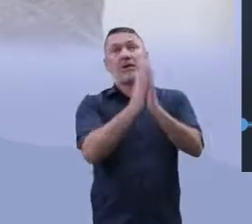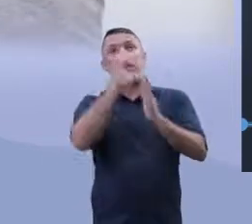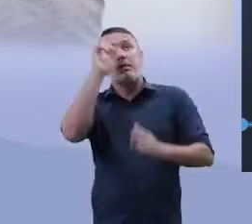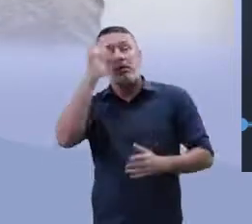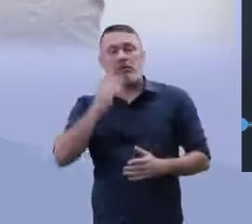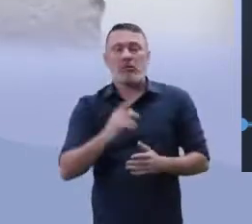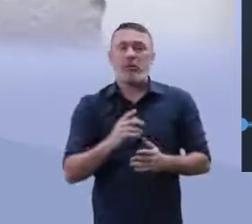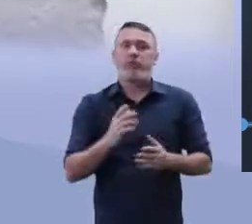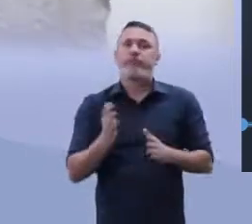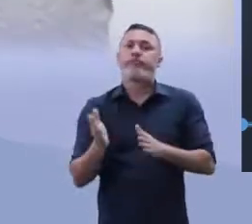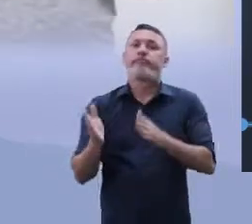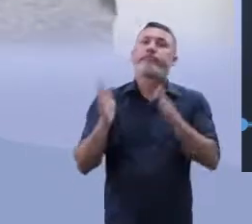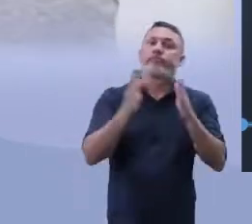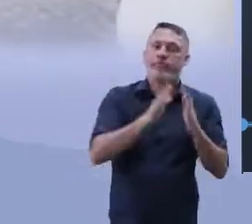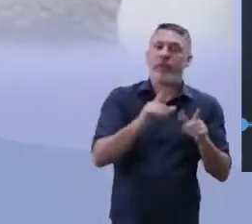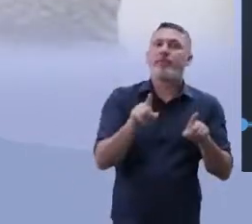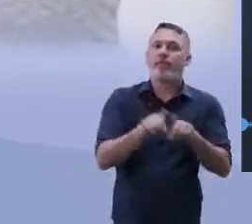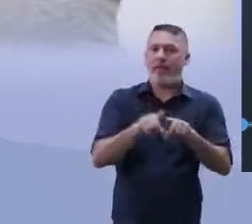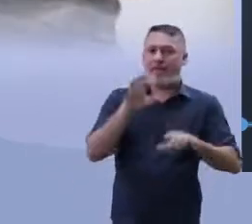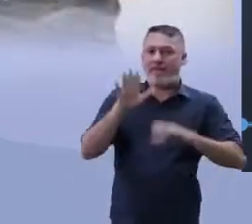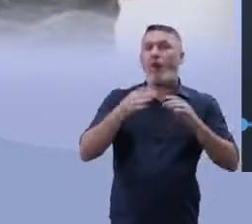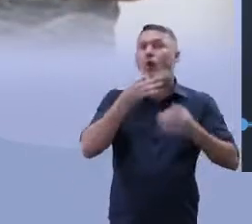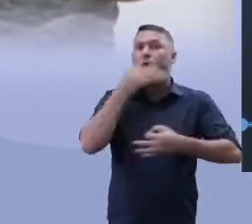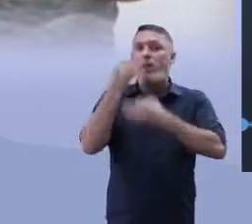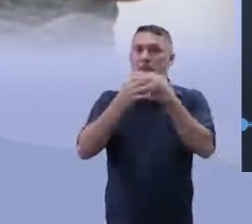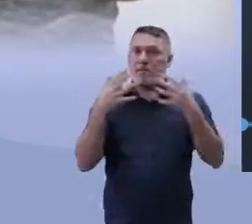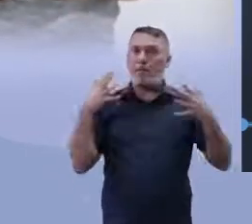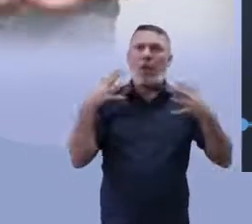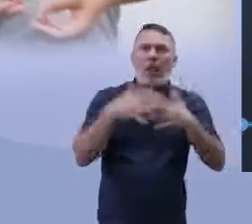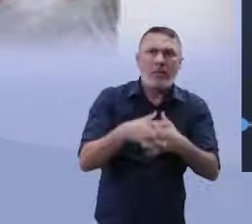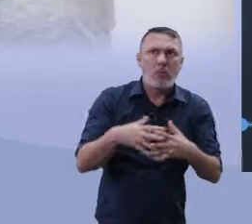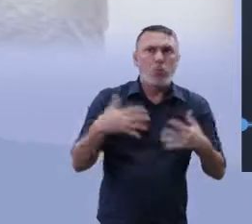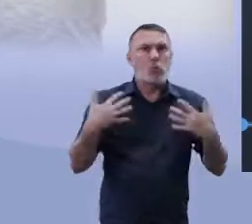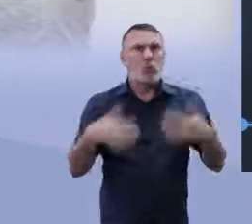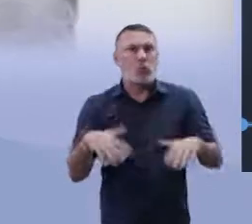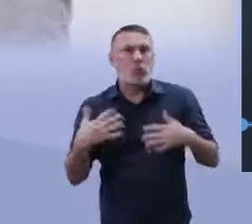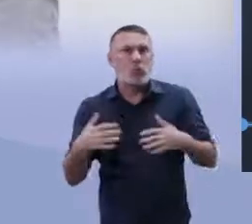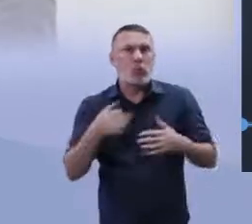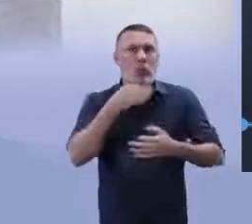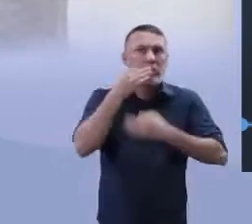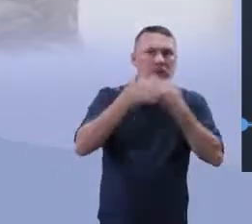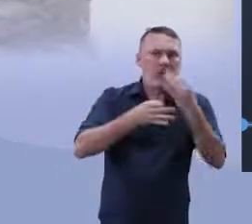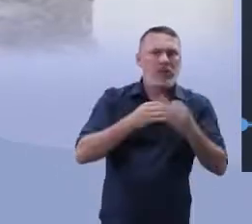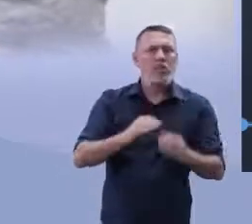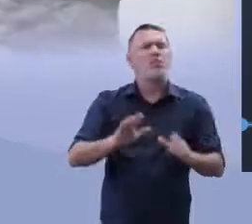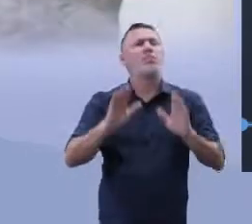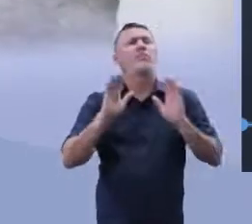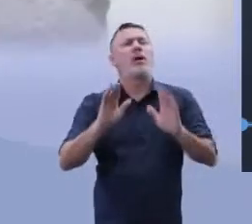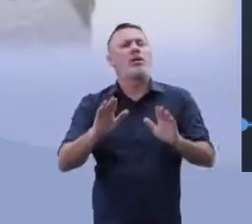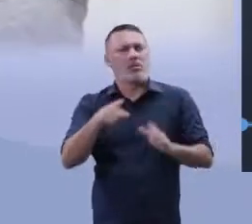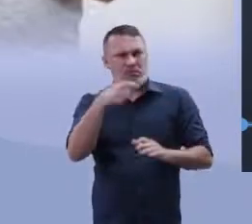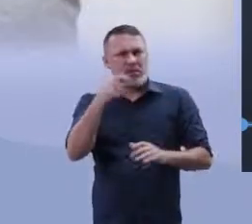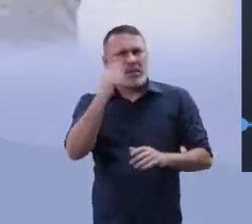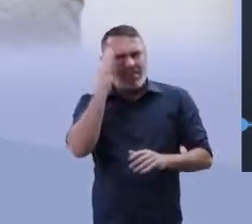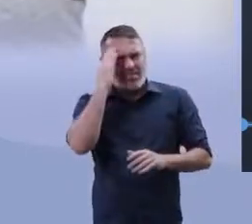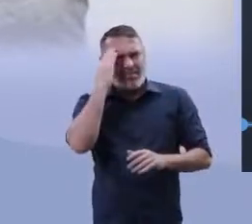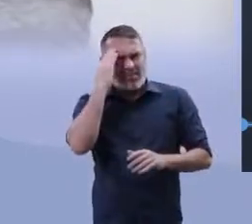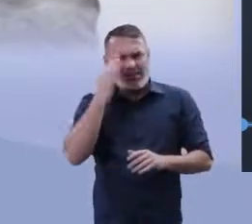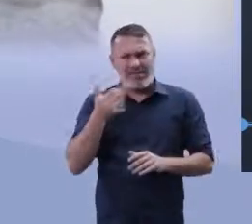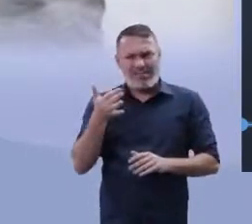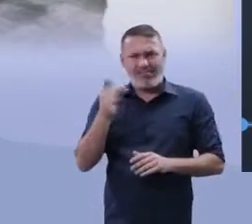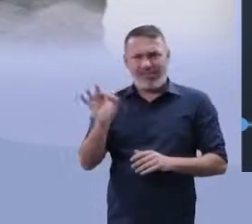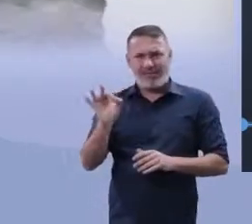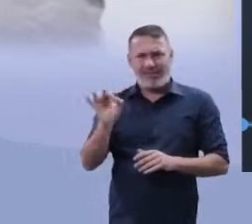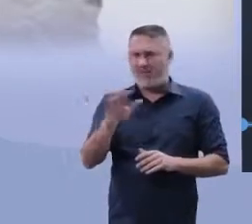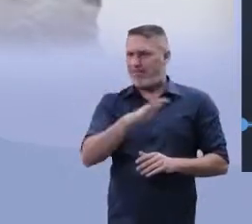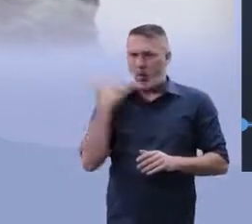Deus, e outras coisas realmente polêmicas. Mas nós temos que entender o seguinte, será que todos que estão ali,